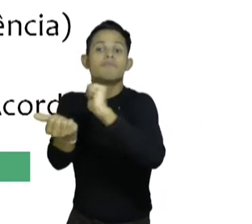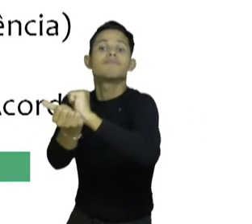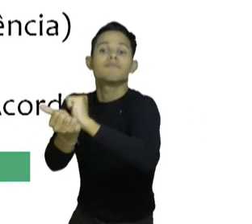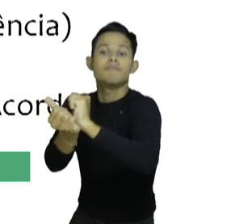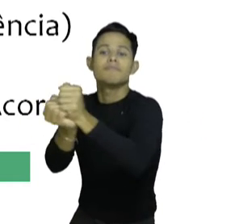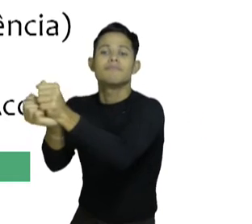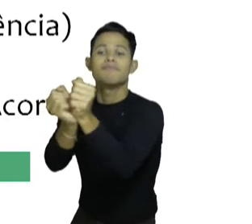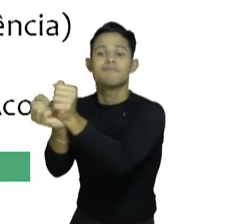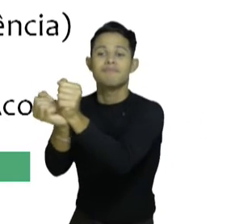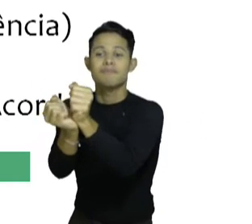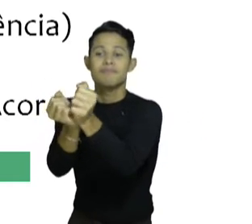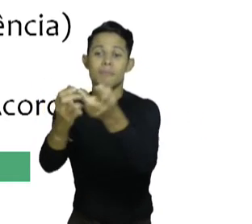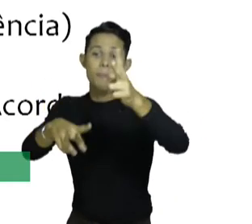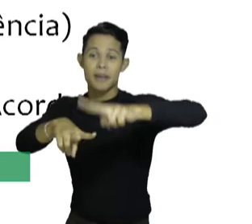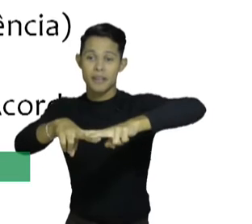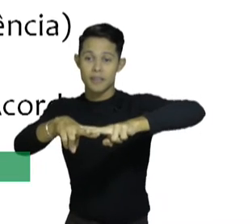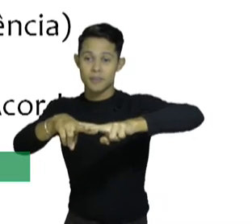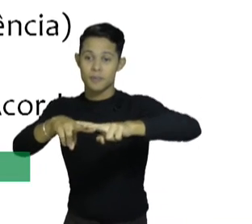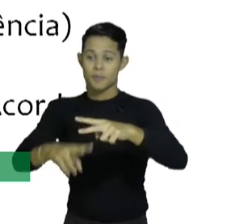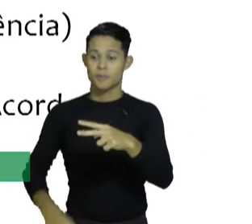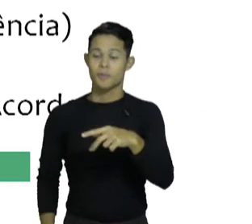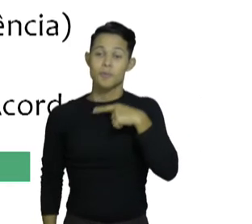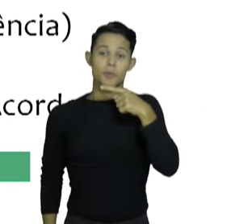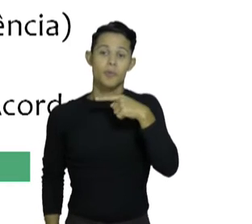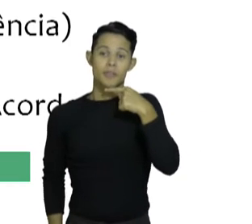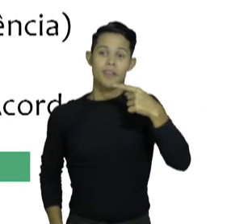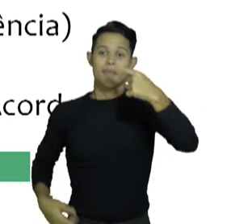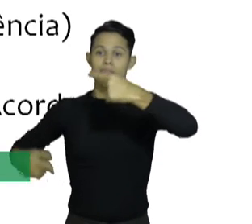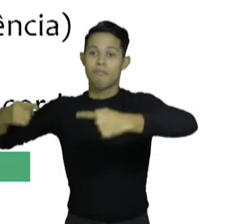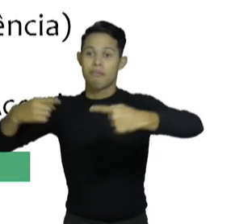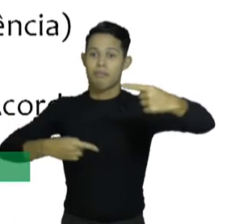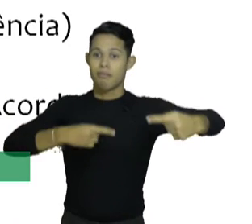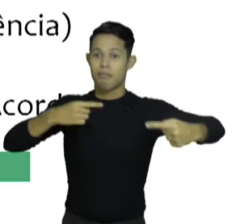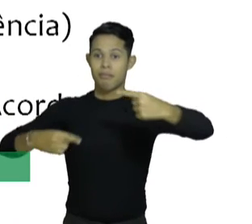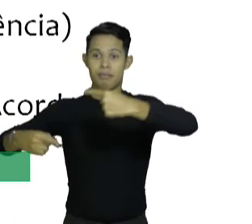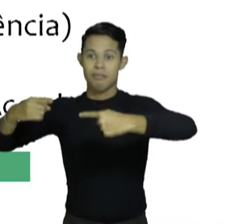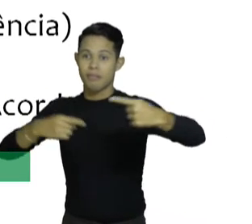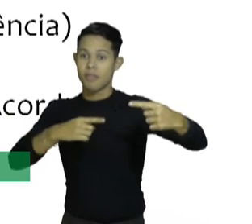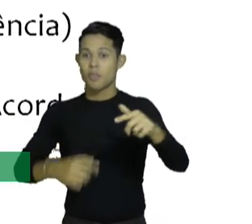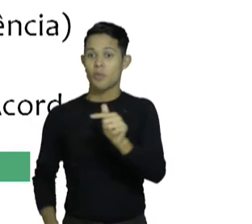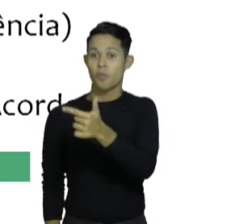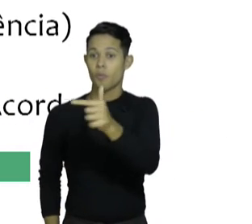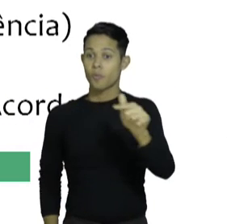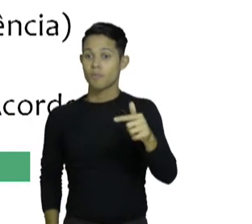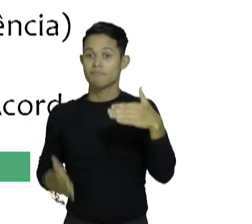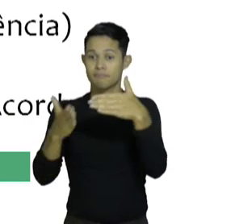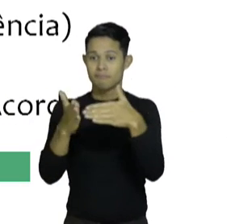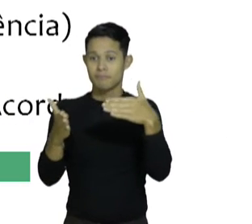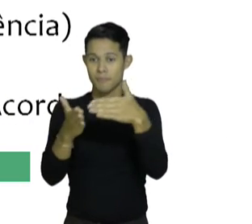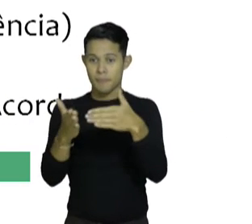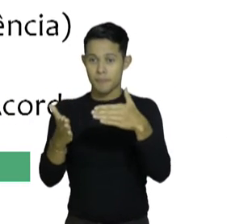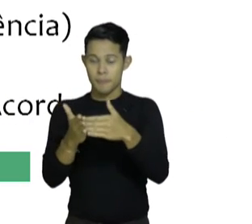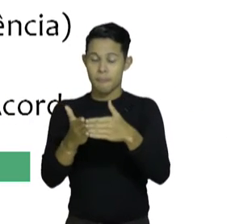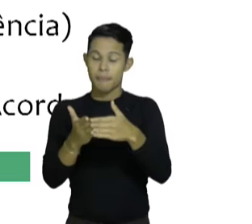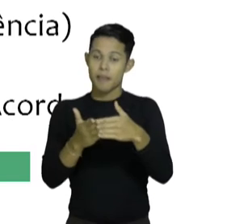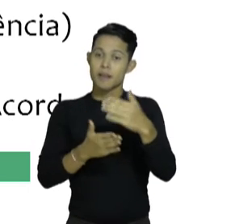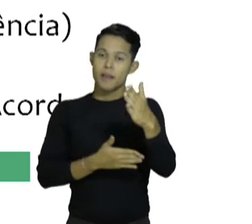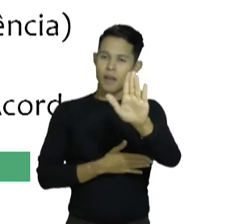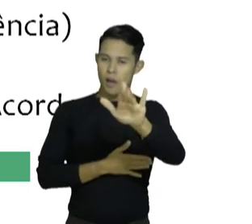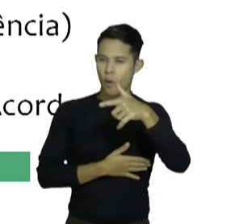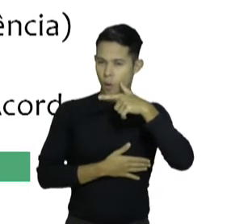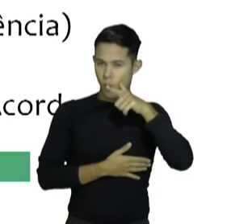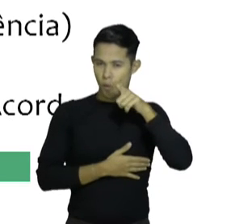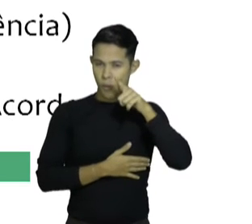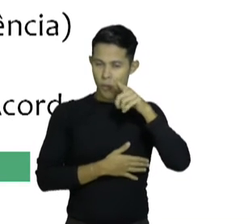América Latina bilateral Ah desculpa não tenho nada contra os países da América Latina Mas onde tá o movimento